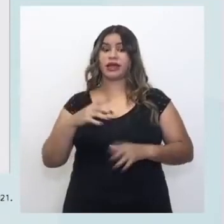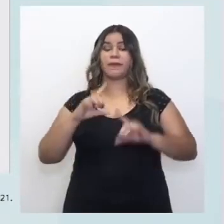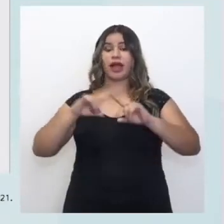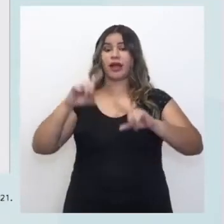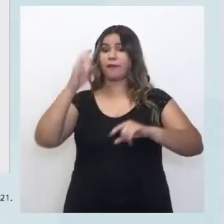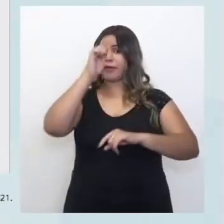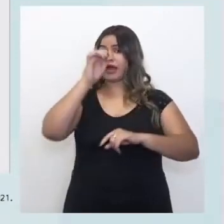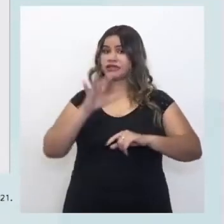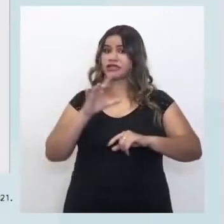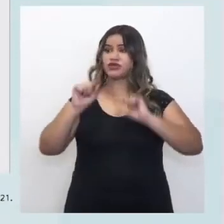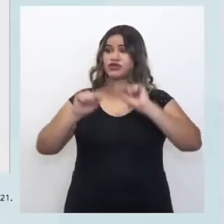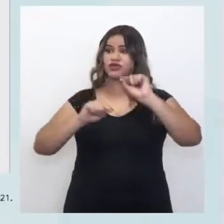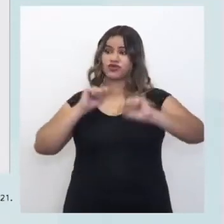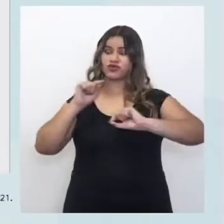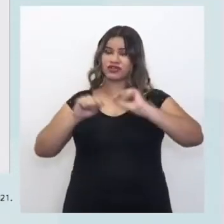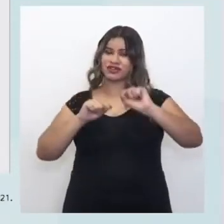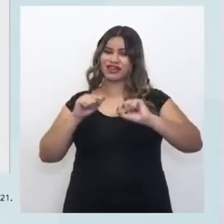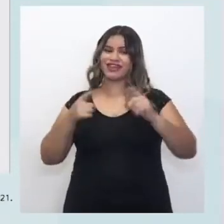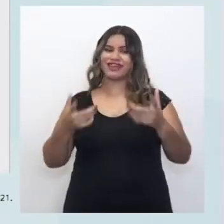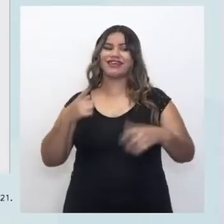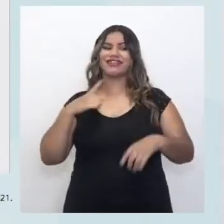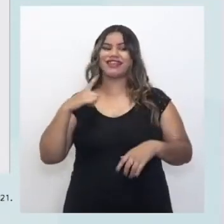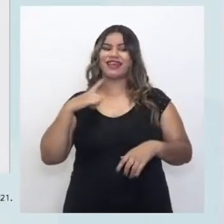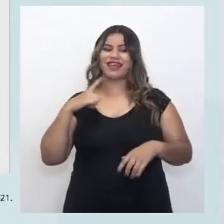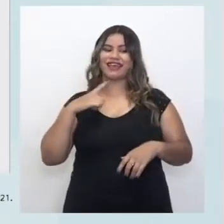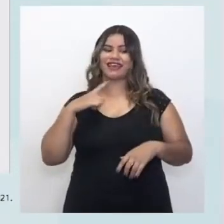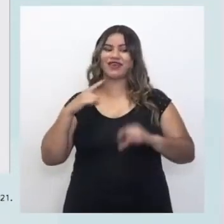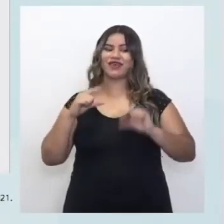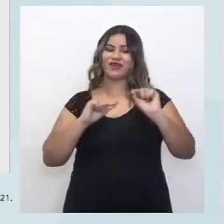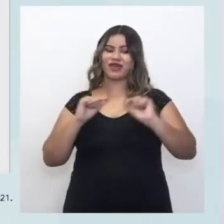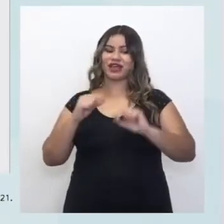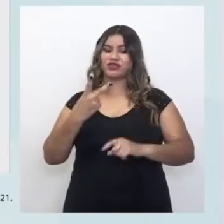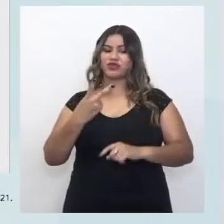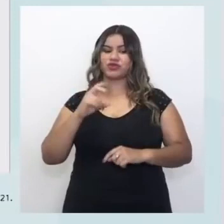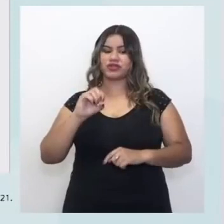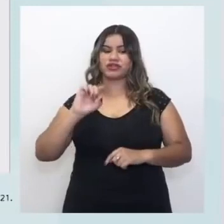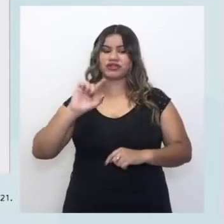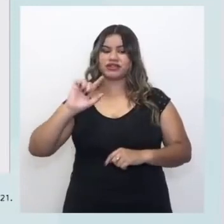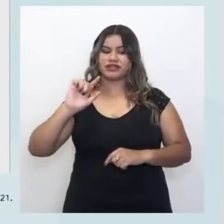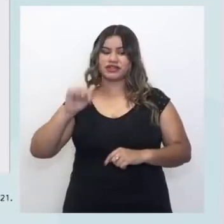vai ver lá, com dados de 2017,